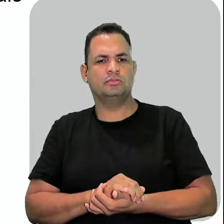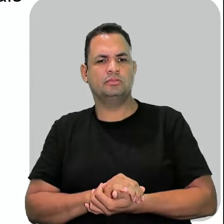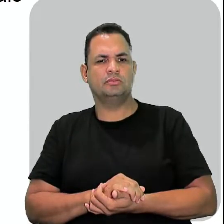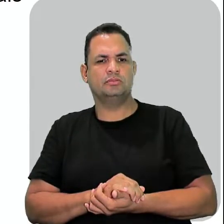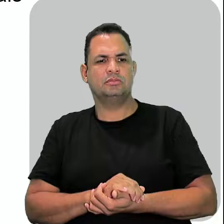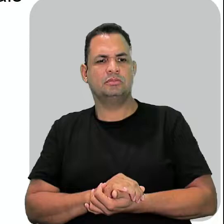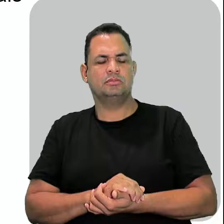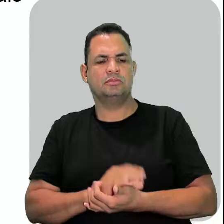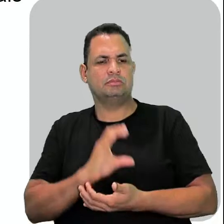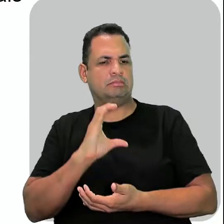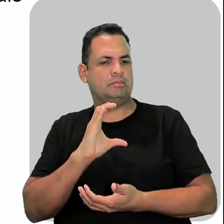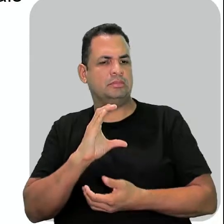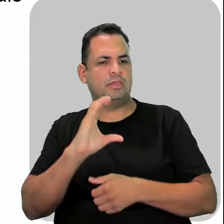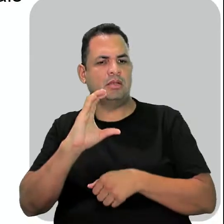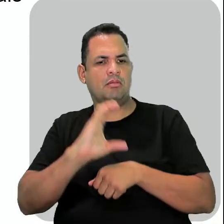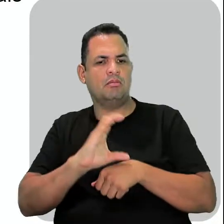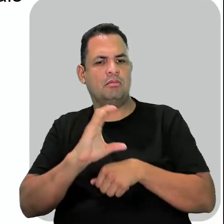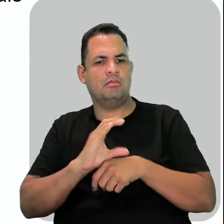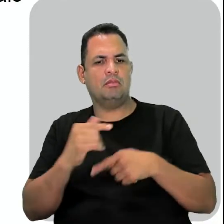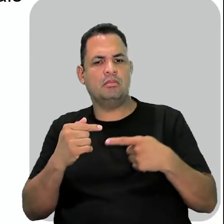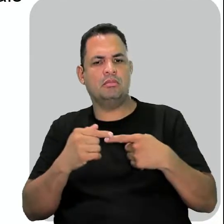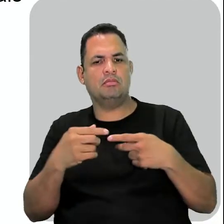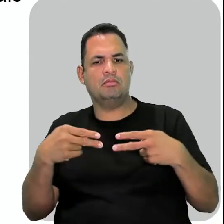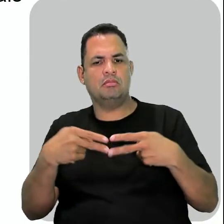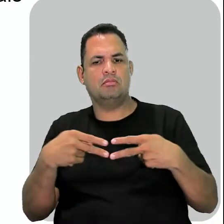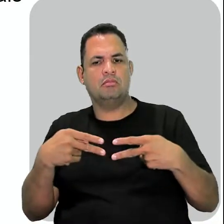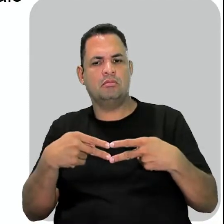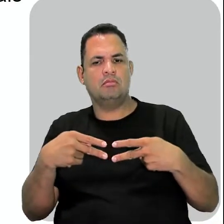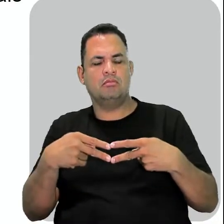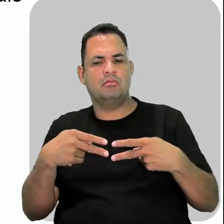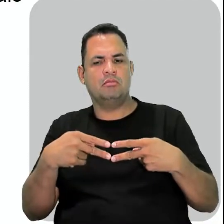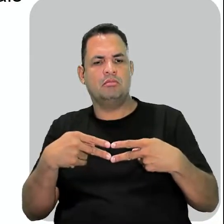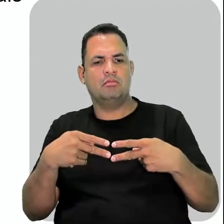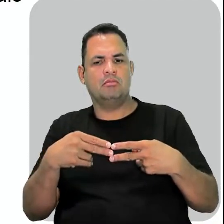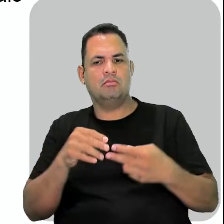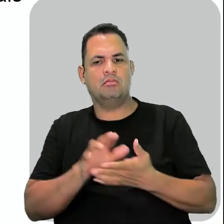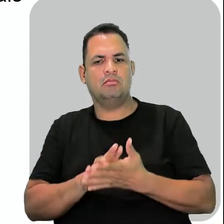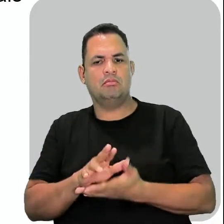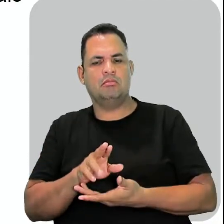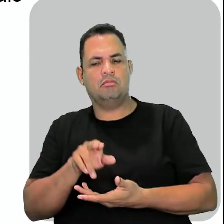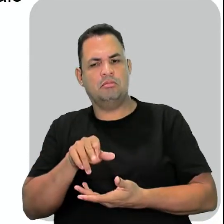óptica. Aí na letra C ele fala carbono ligado por dupla